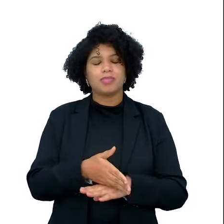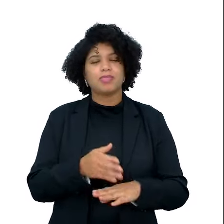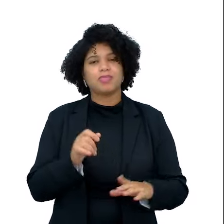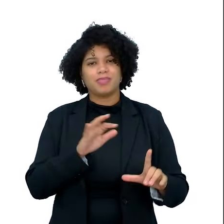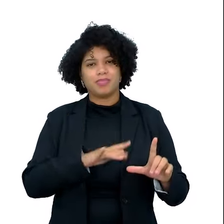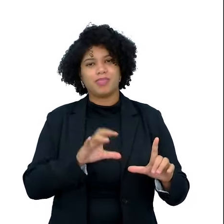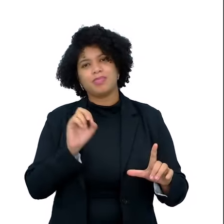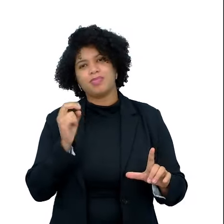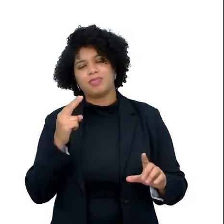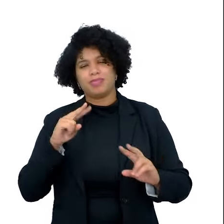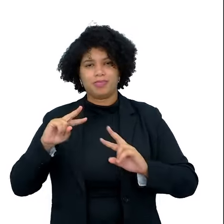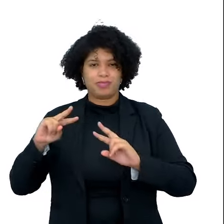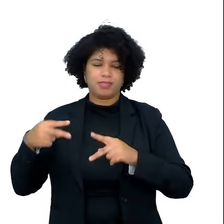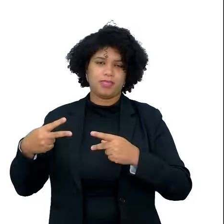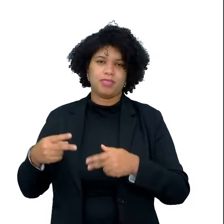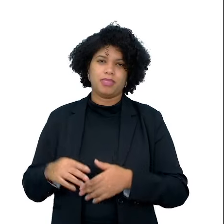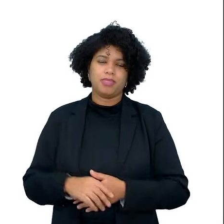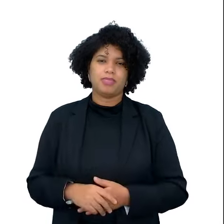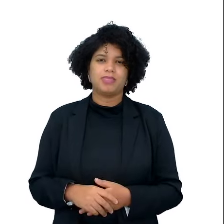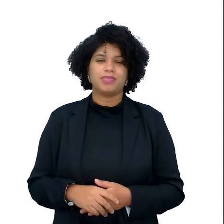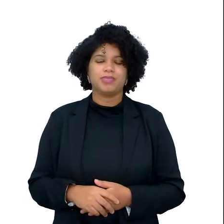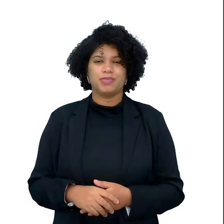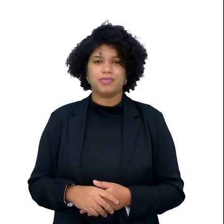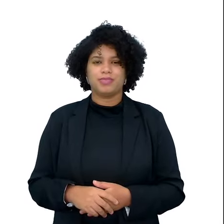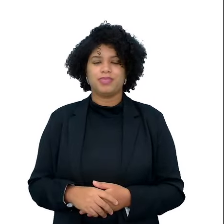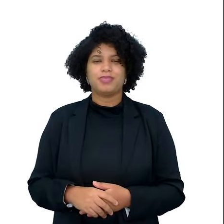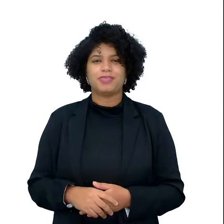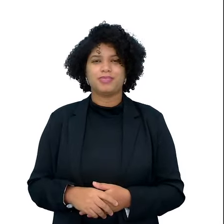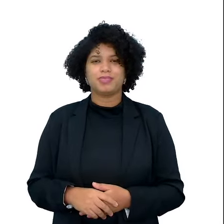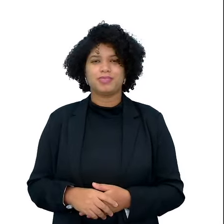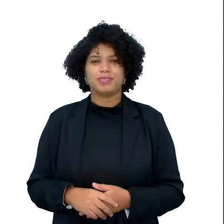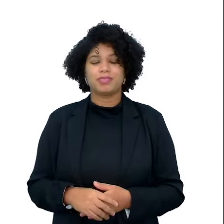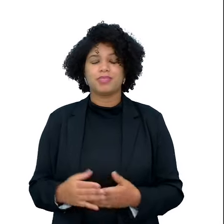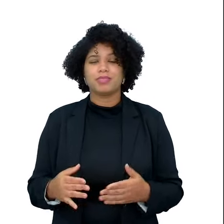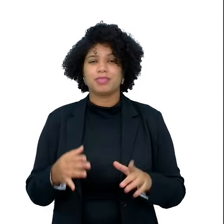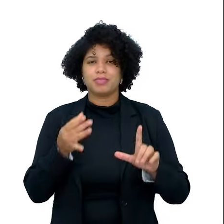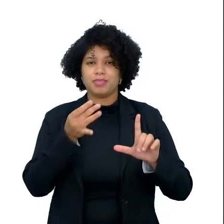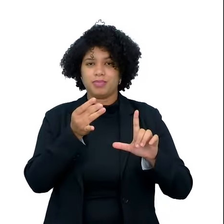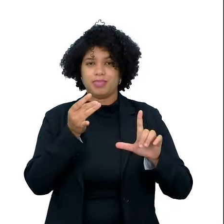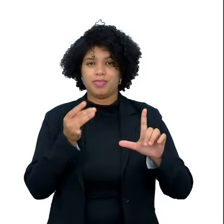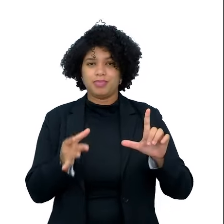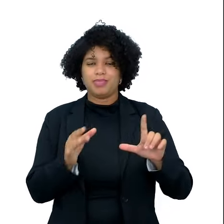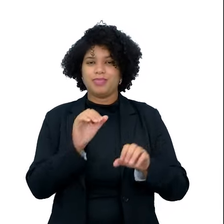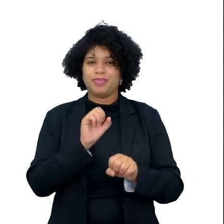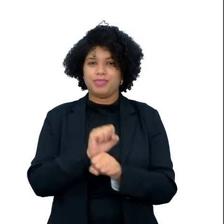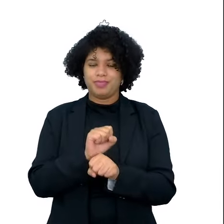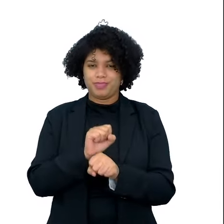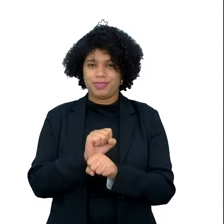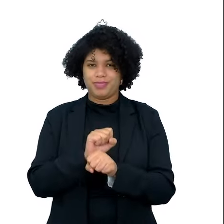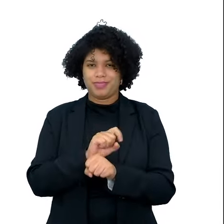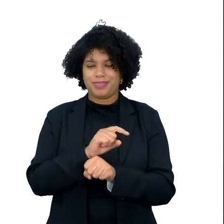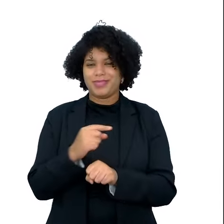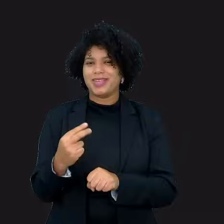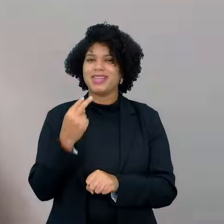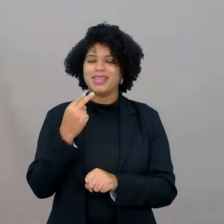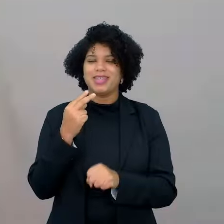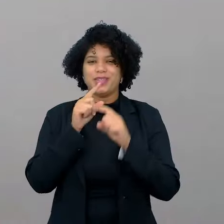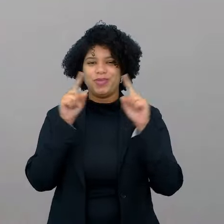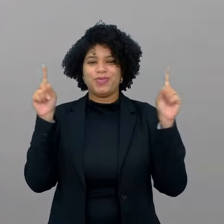link, tá? Bom, vou parar a apresentação para vocês me verem em tela